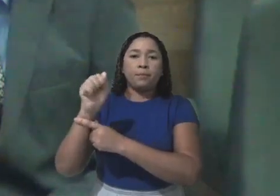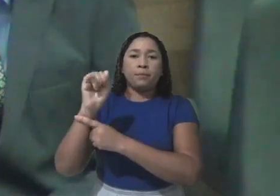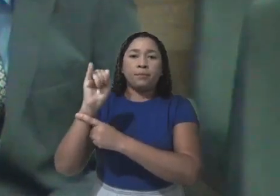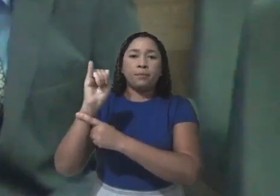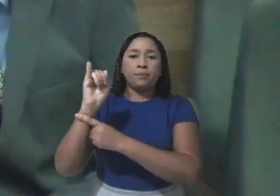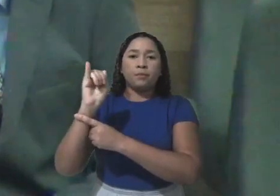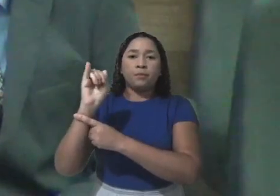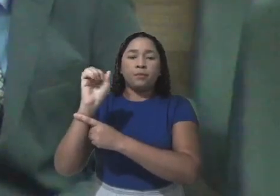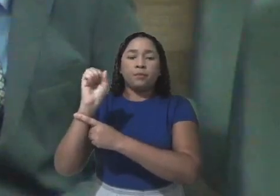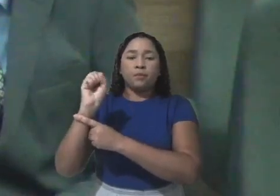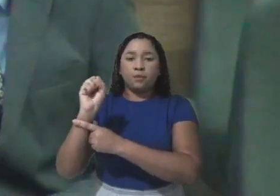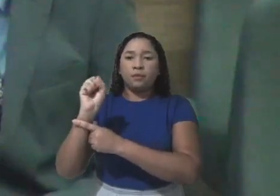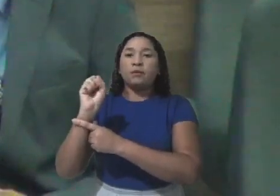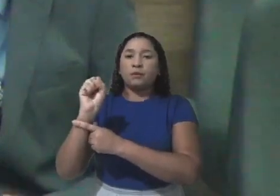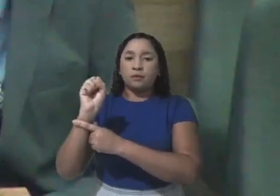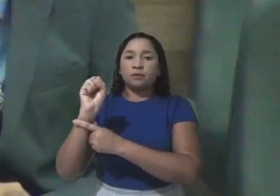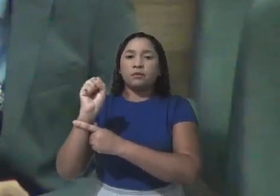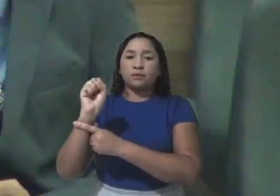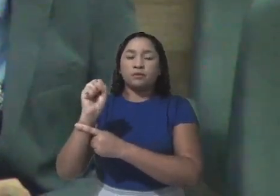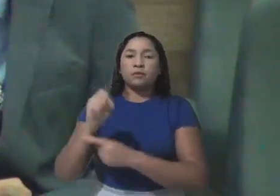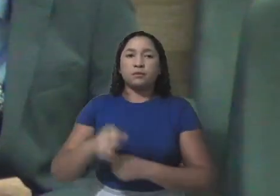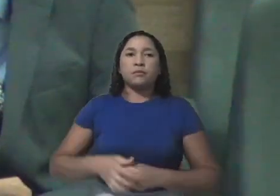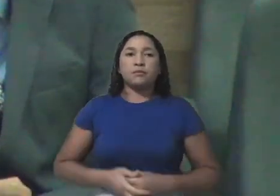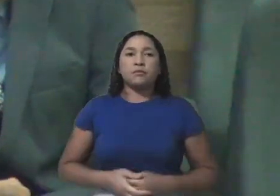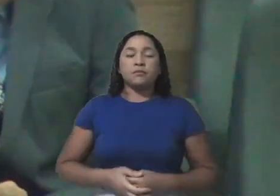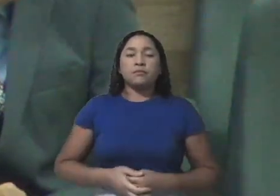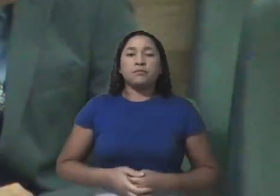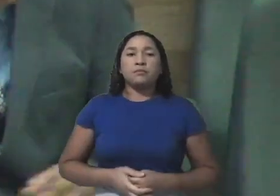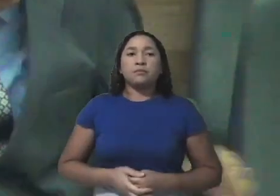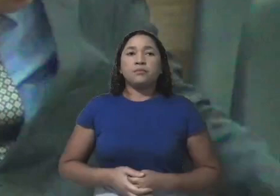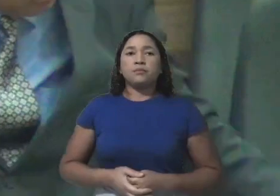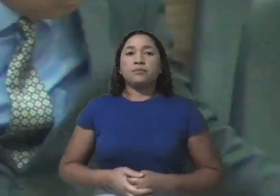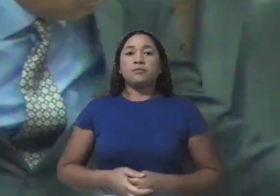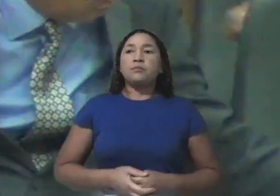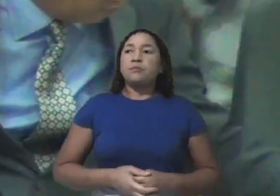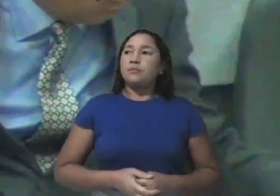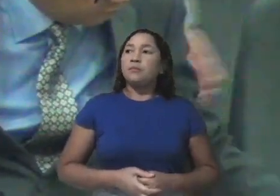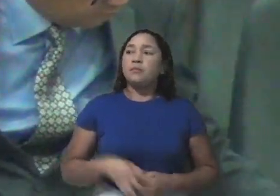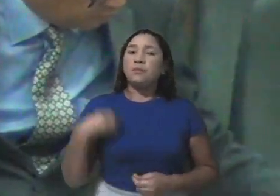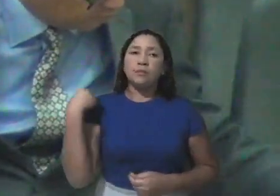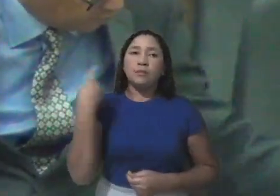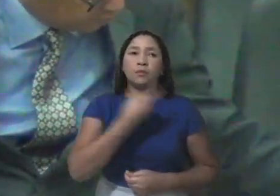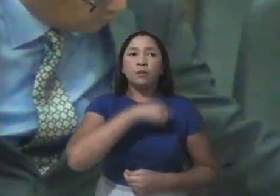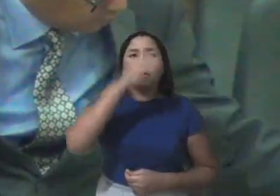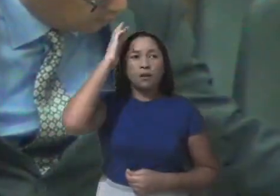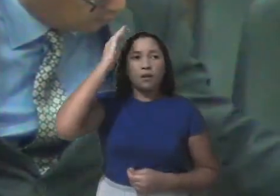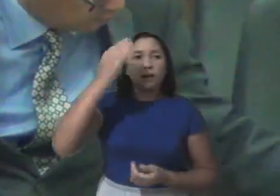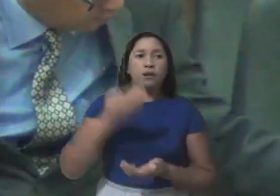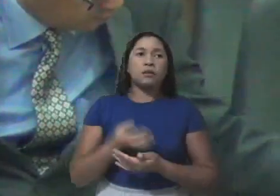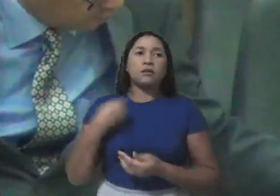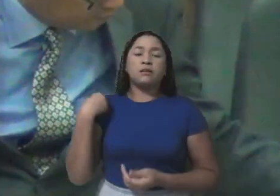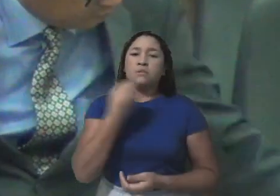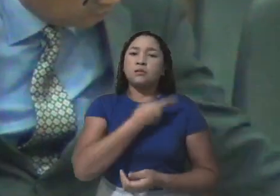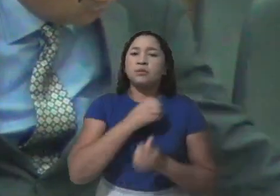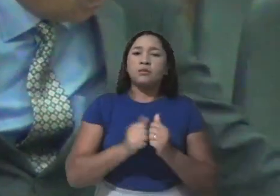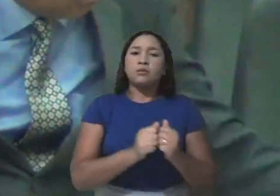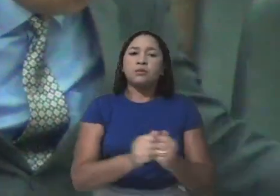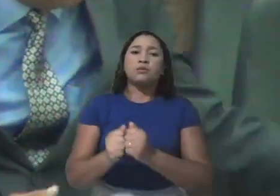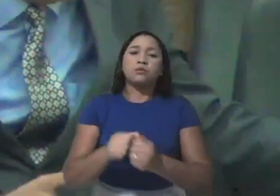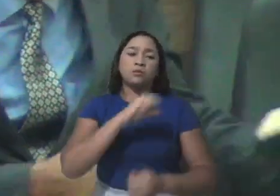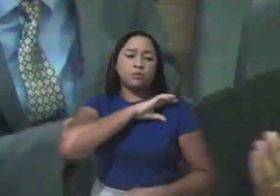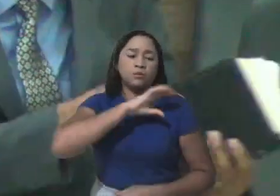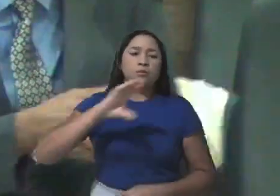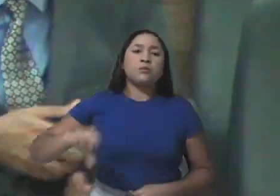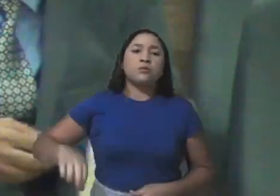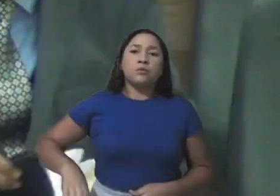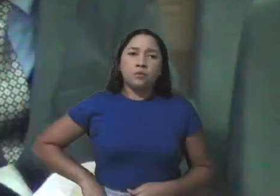mundo estiver na grande tribulação, nós cremos que estaremos com Cristo sendo julgados pelas nossas